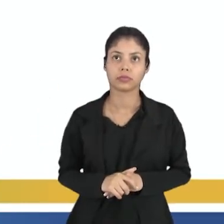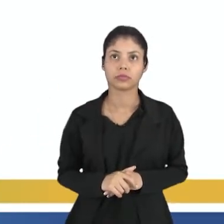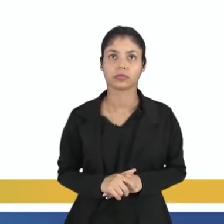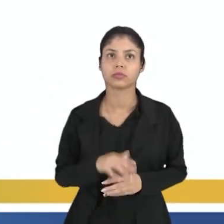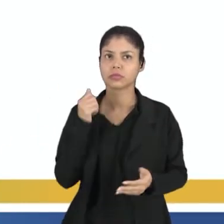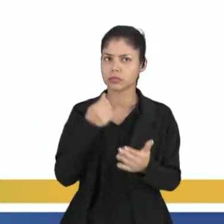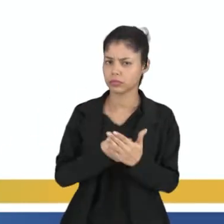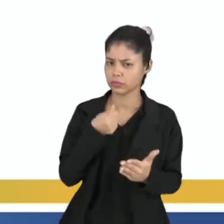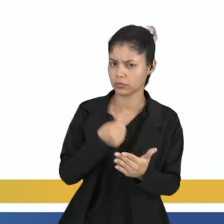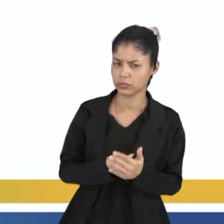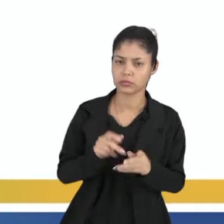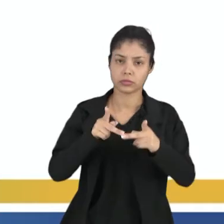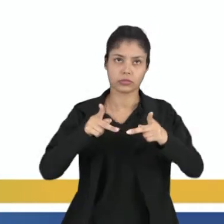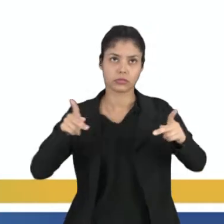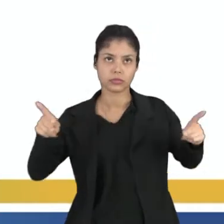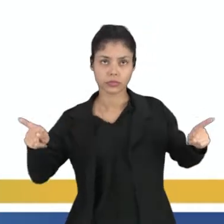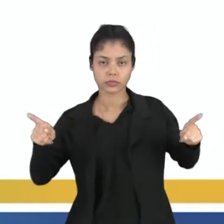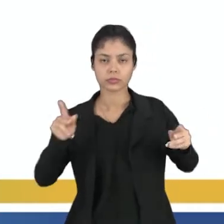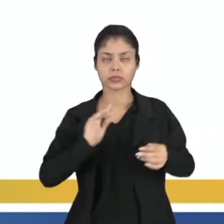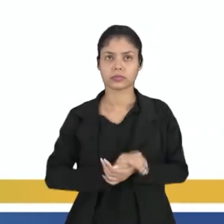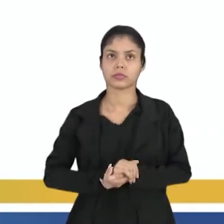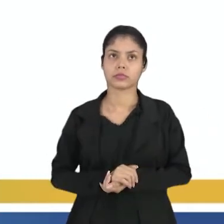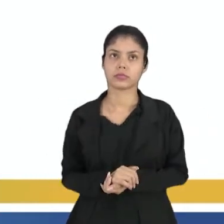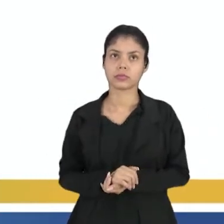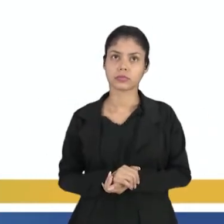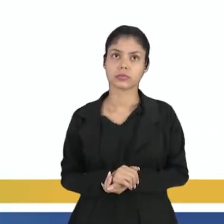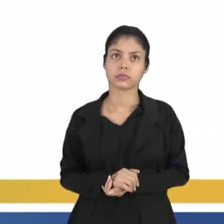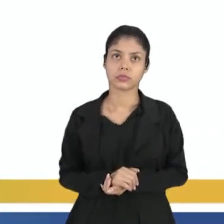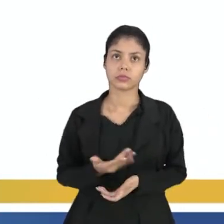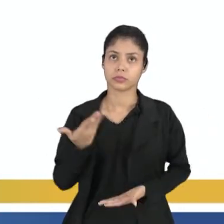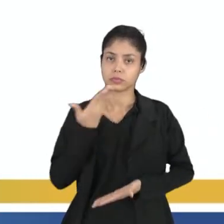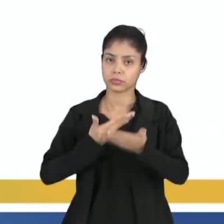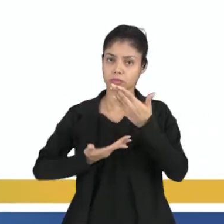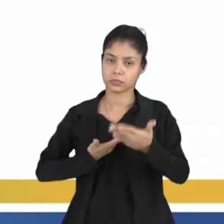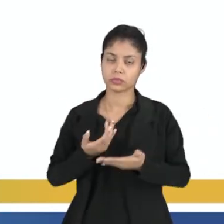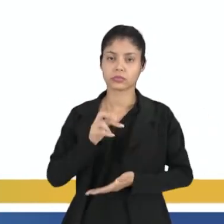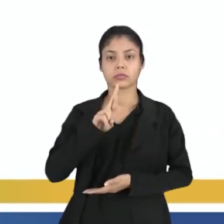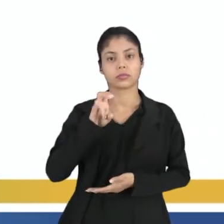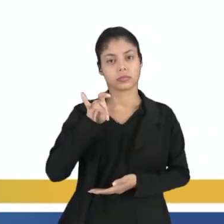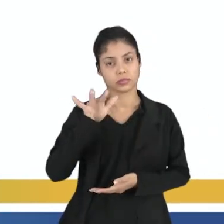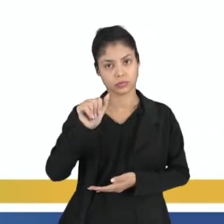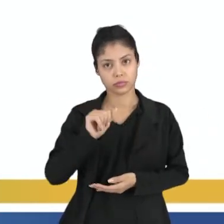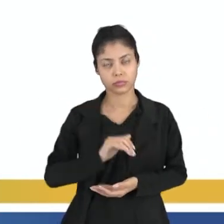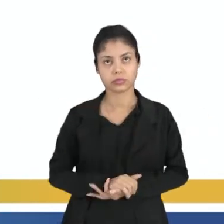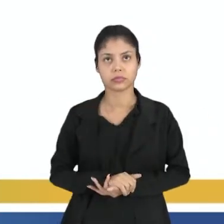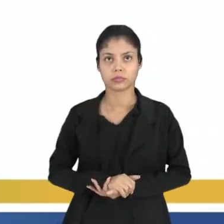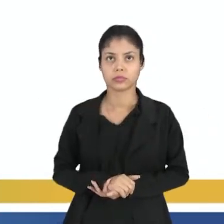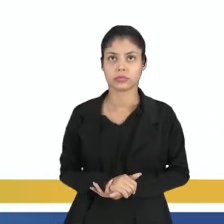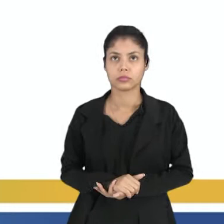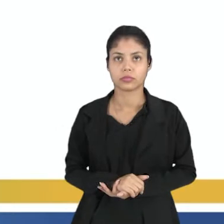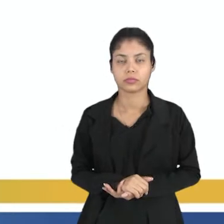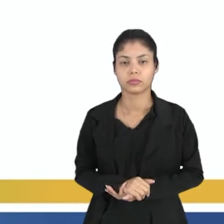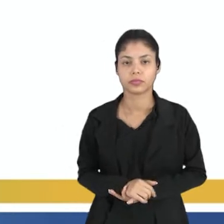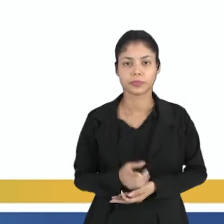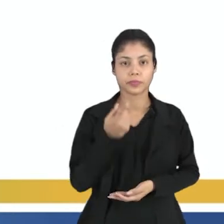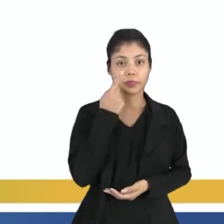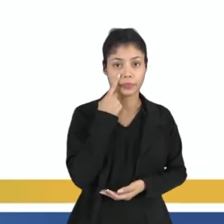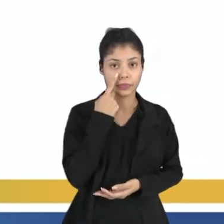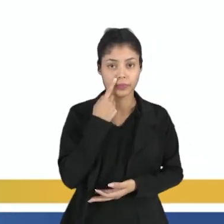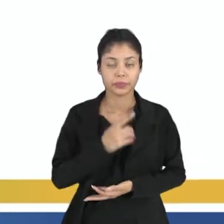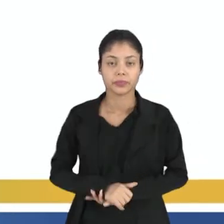indiretos, isto é, exige uma preposição para o estabelecimento da relação de